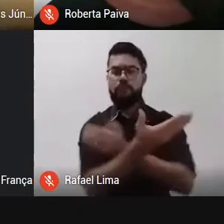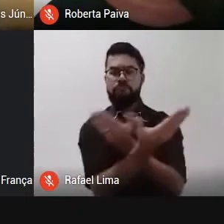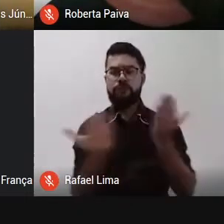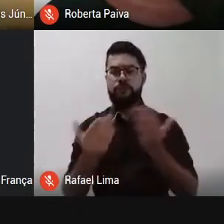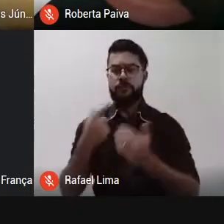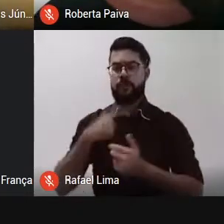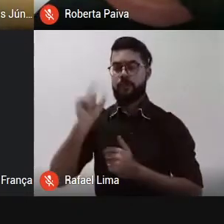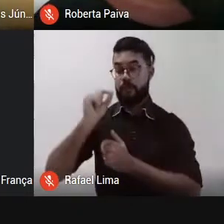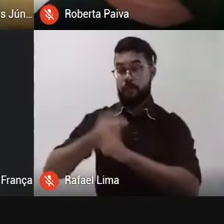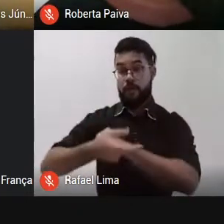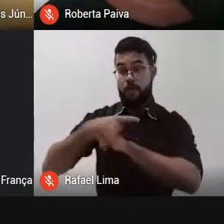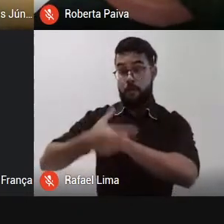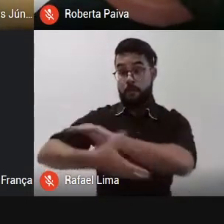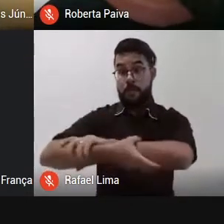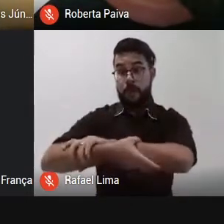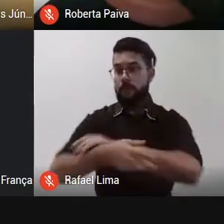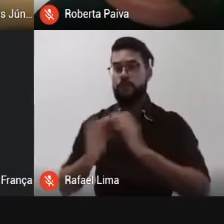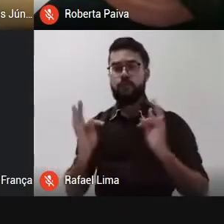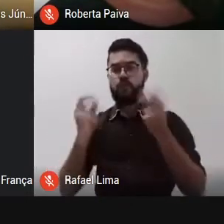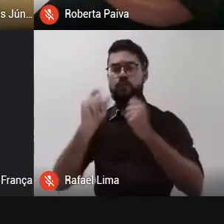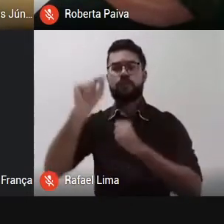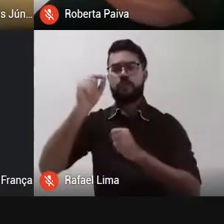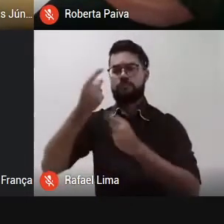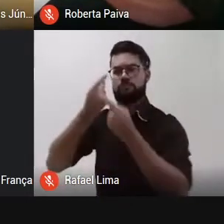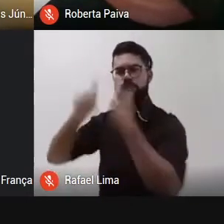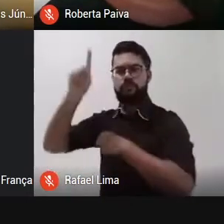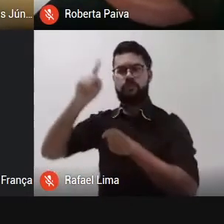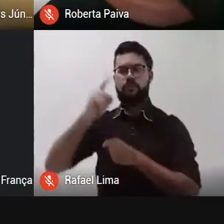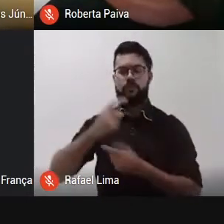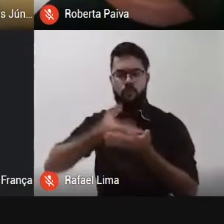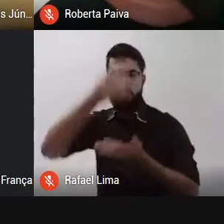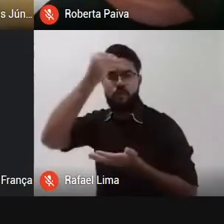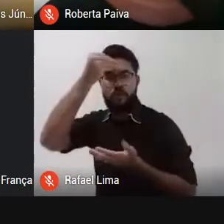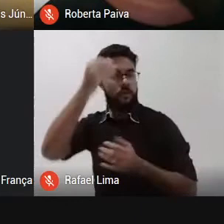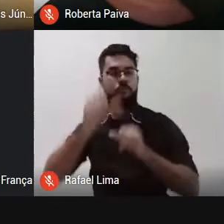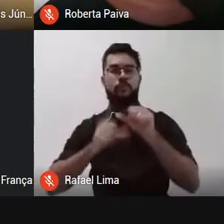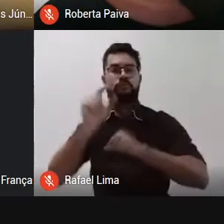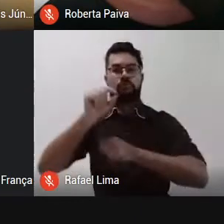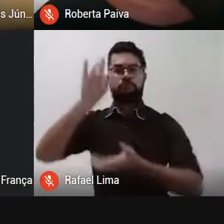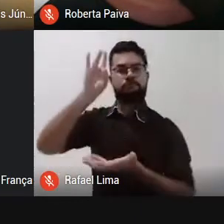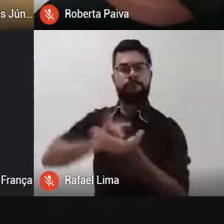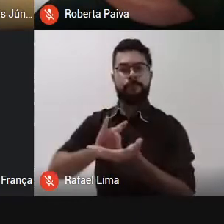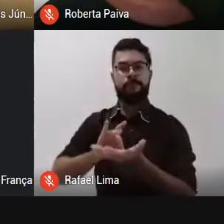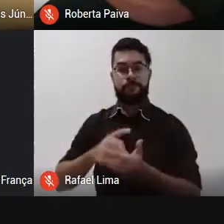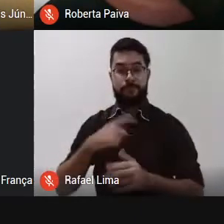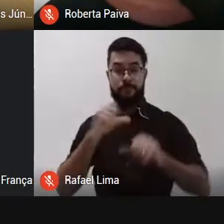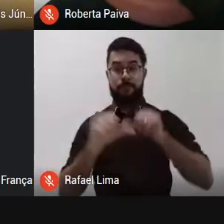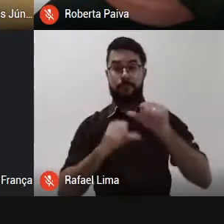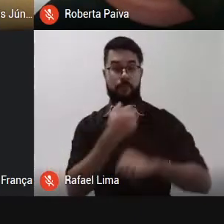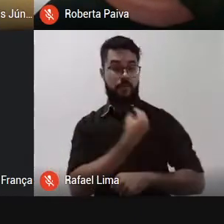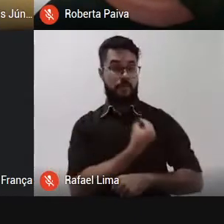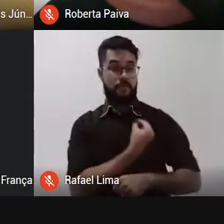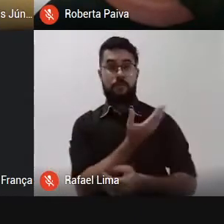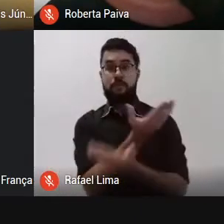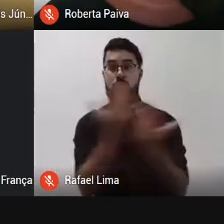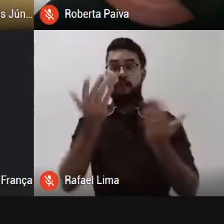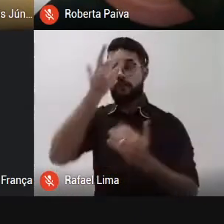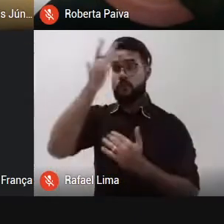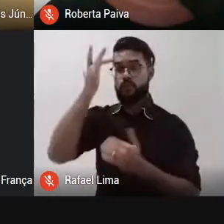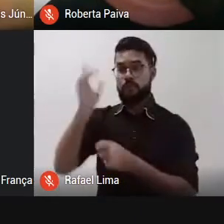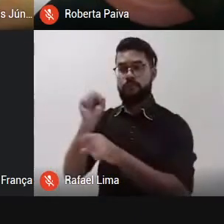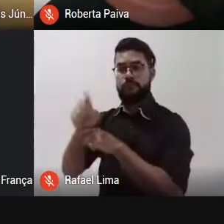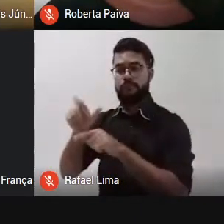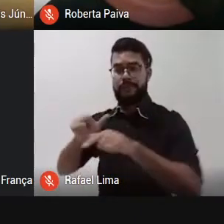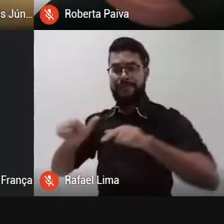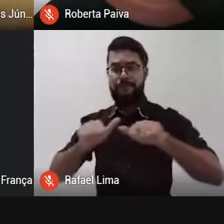essa informação em conhecimento, e mais ainda, né, não só transformar pessoas para o mercado de trabalho, para o mundo do trabalho, mas